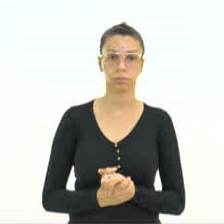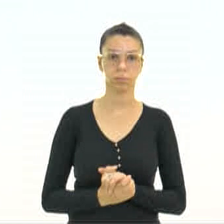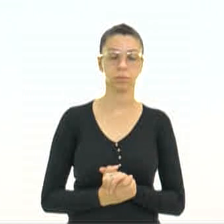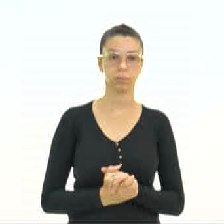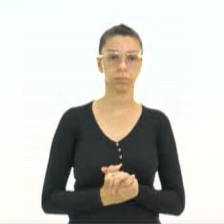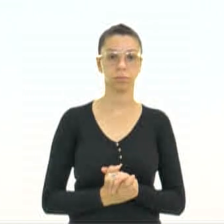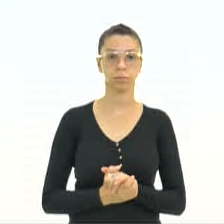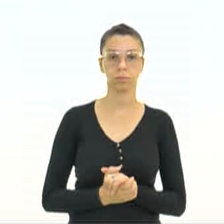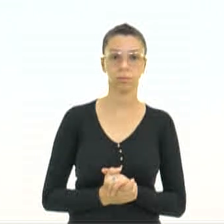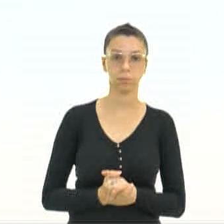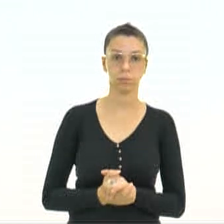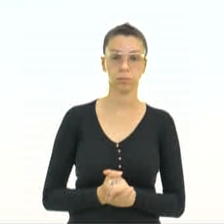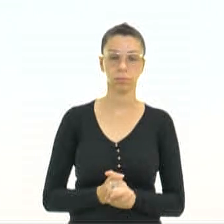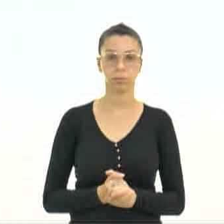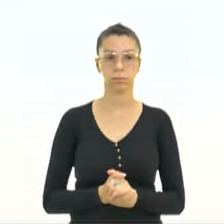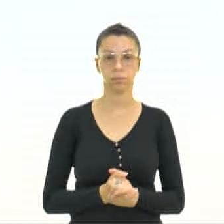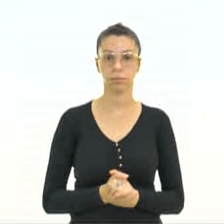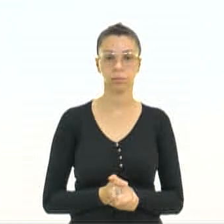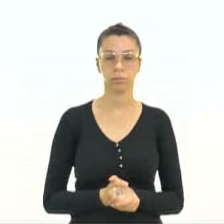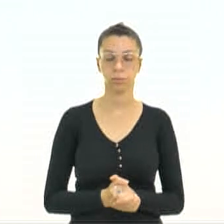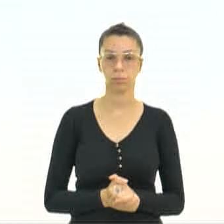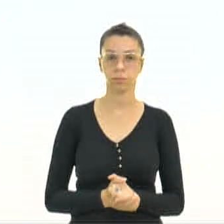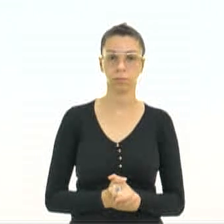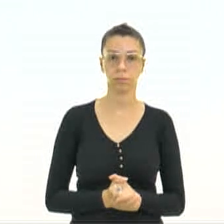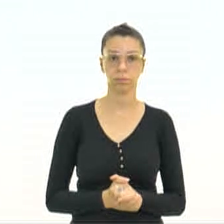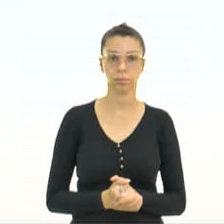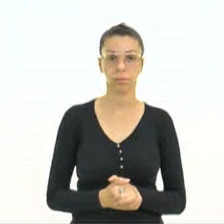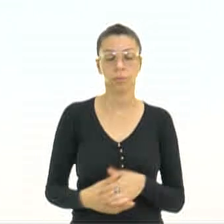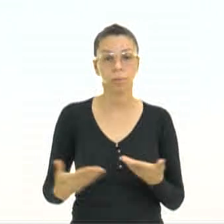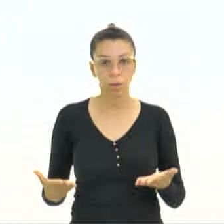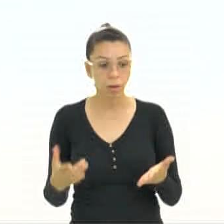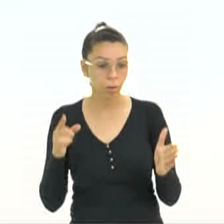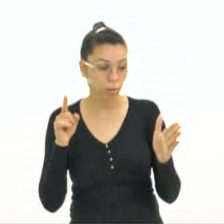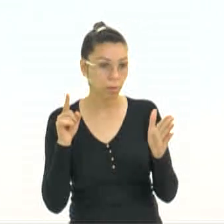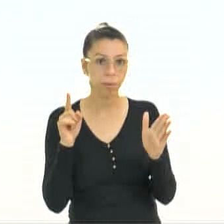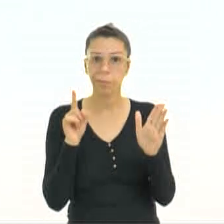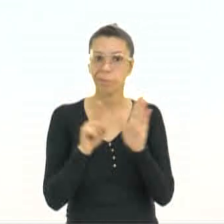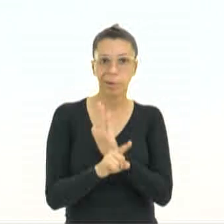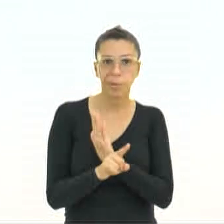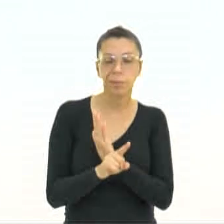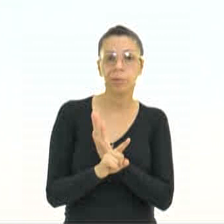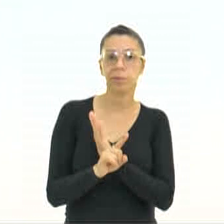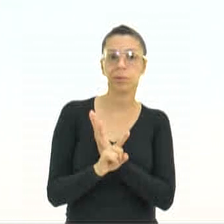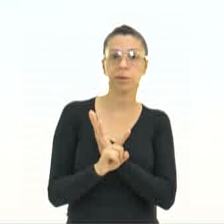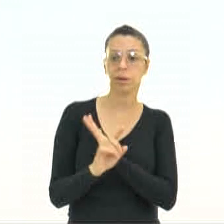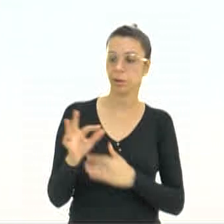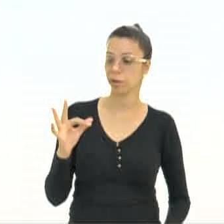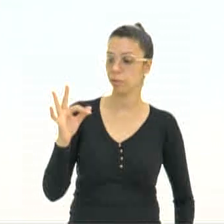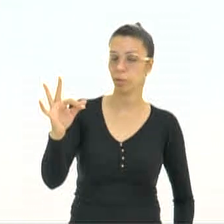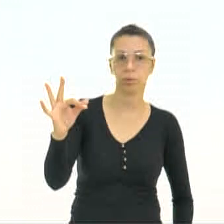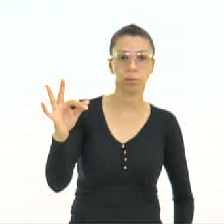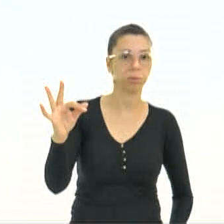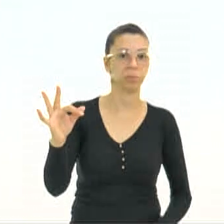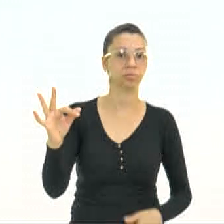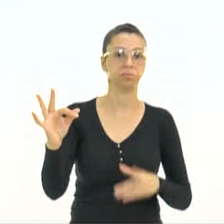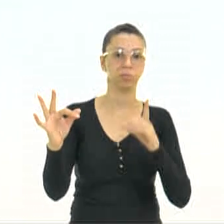considered unthinkable, tá? Questionar esse destino era impensável. A mulher não tinha o direito